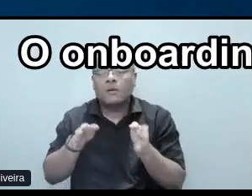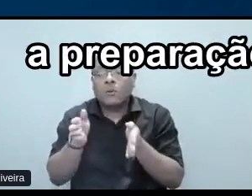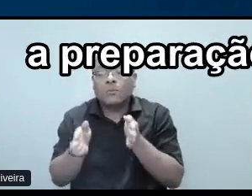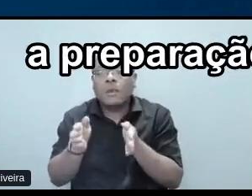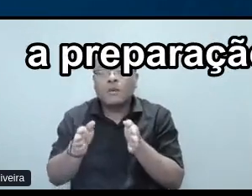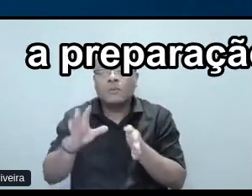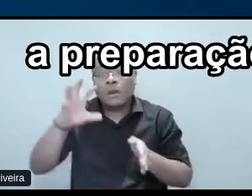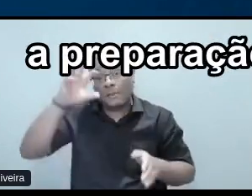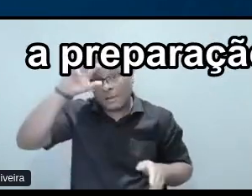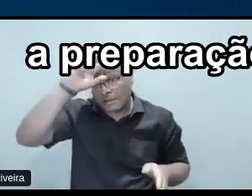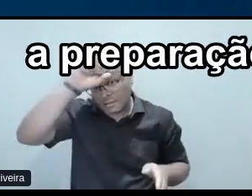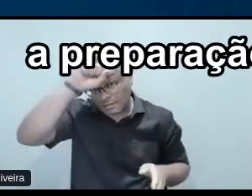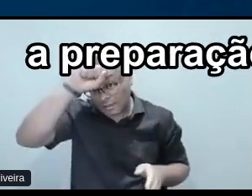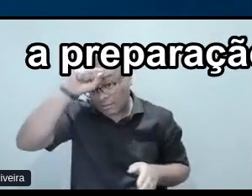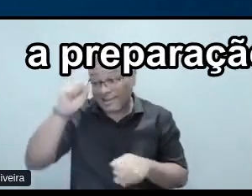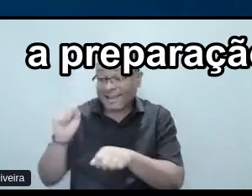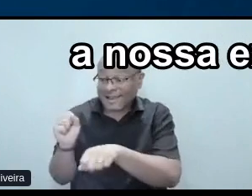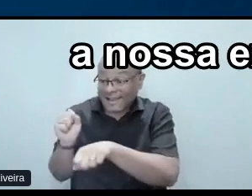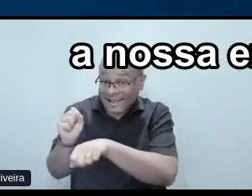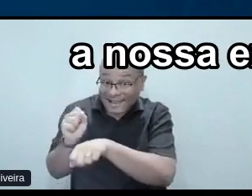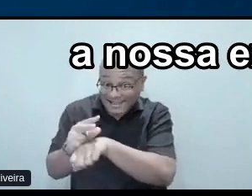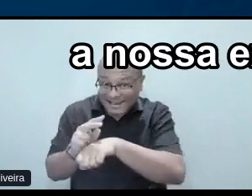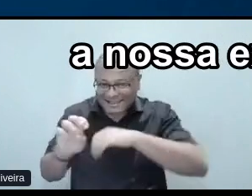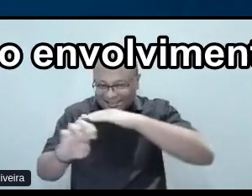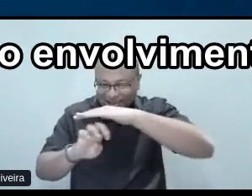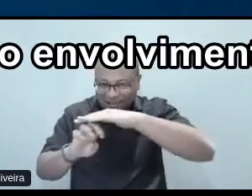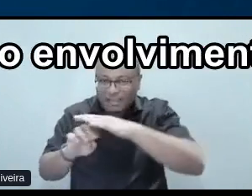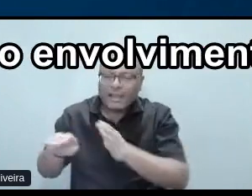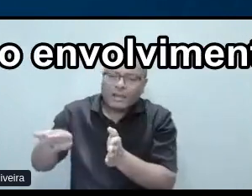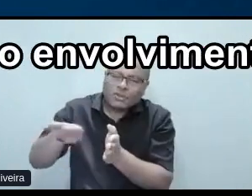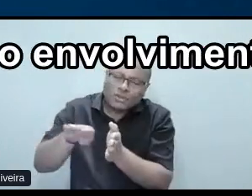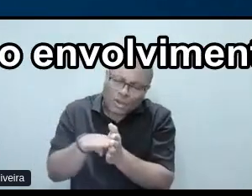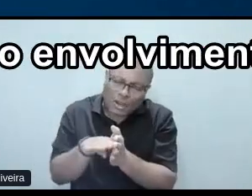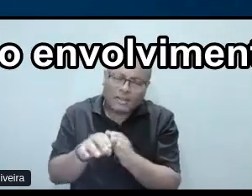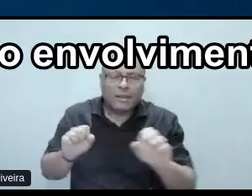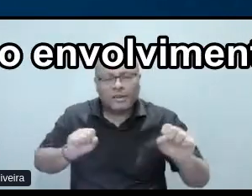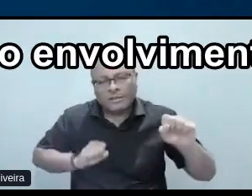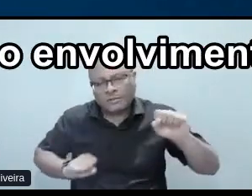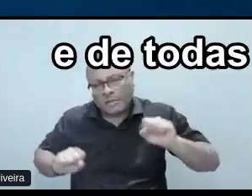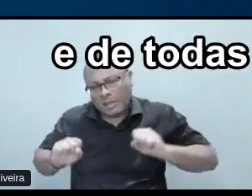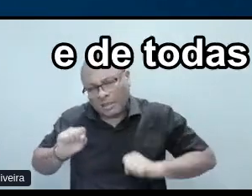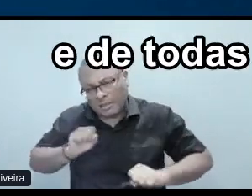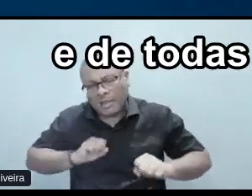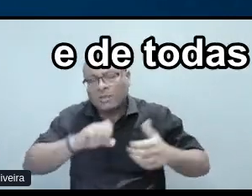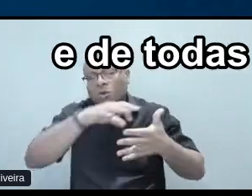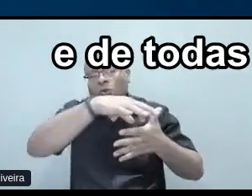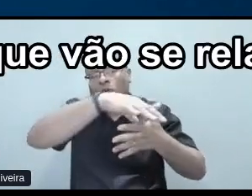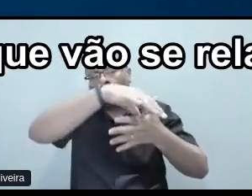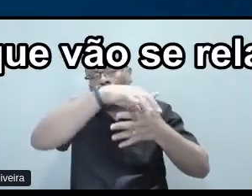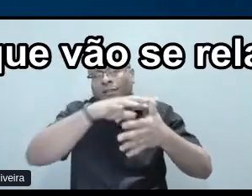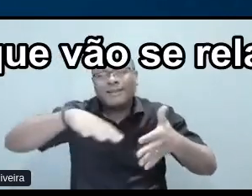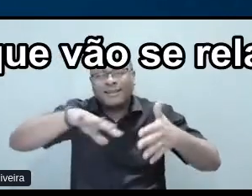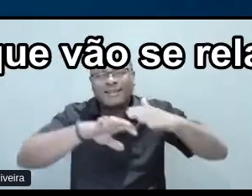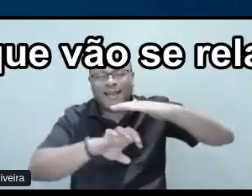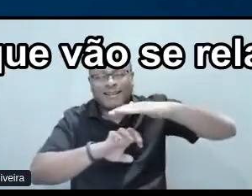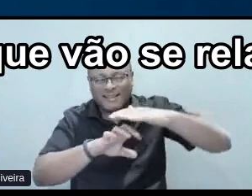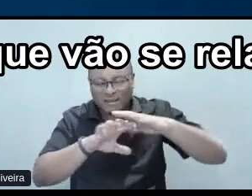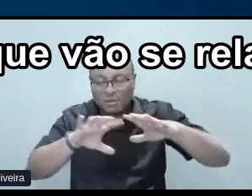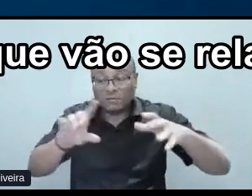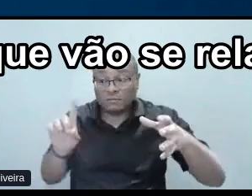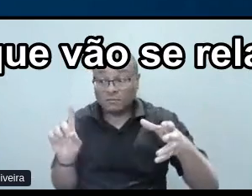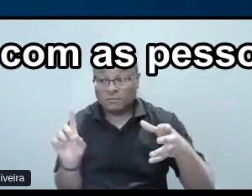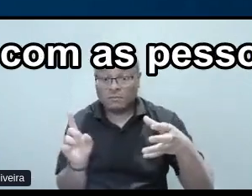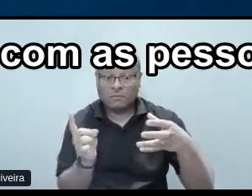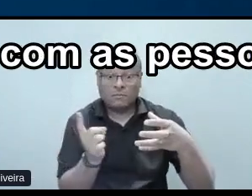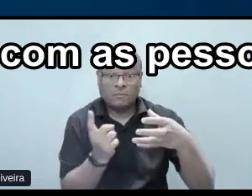mês, uma preparação, a chegada, a nossa expectativa, o envolvimento da liderança e de todas as pessoas que vão se